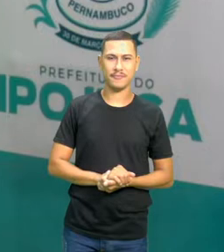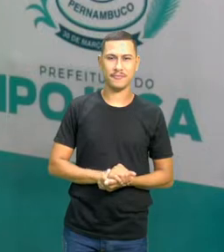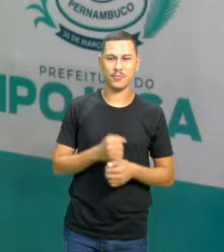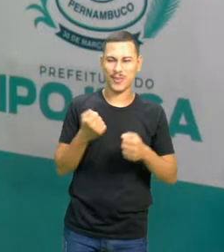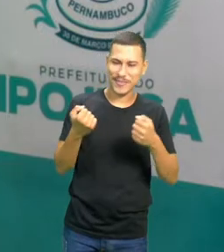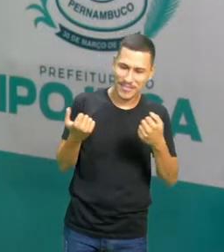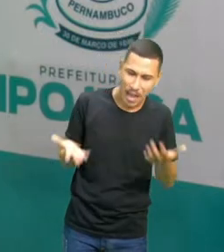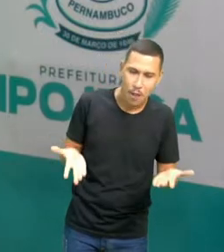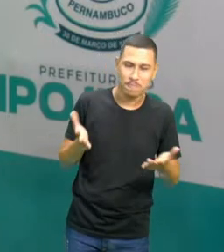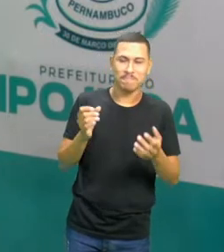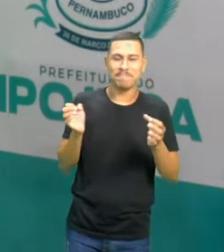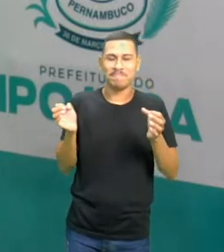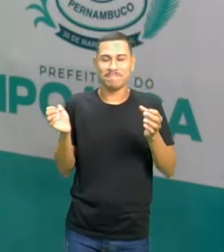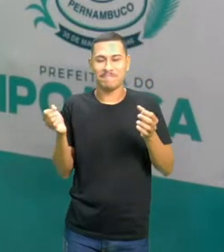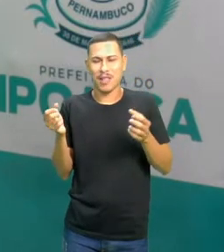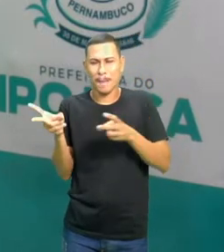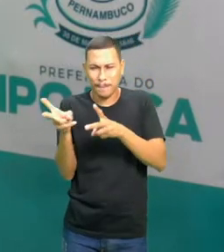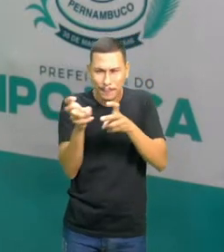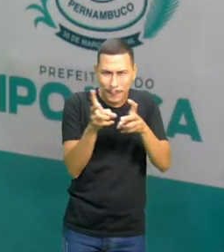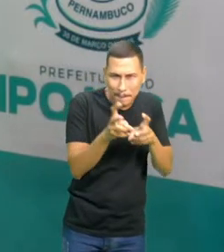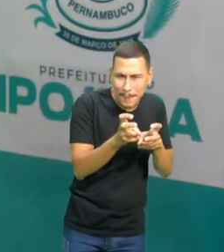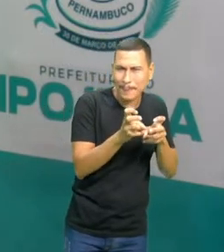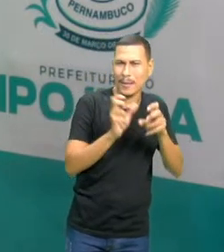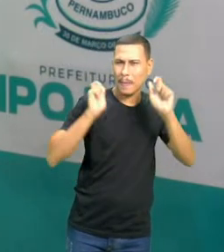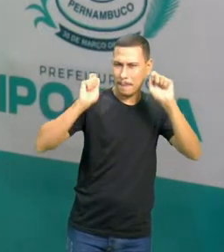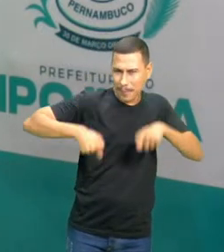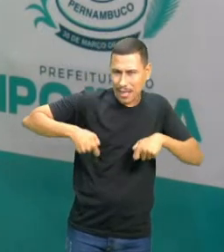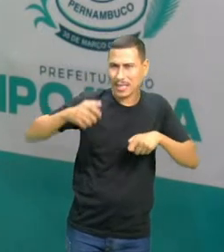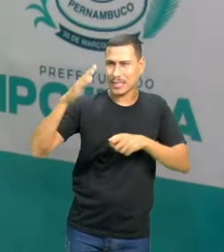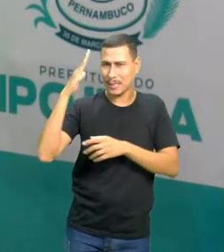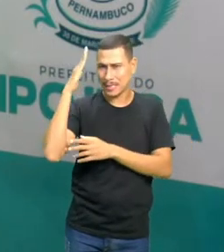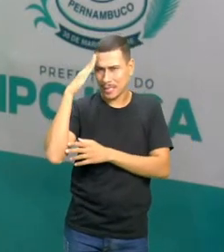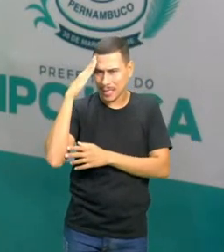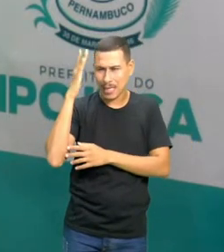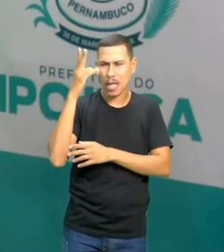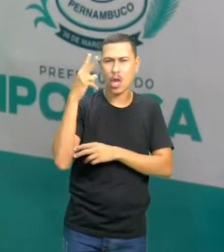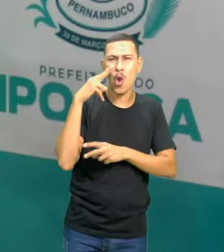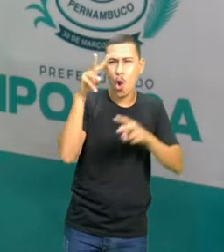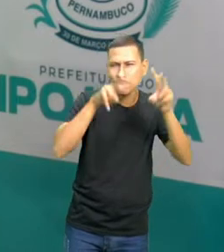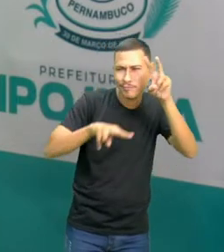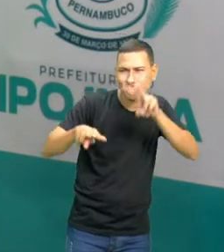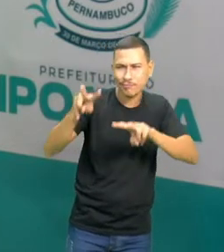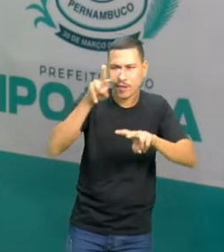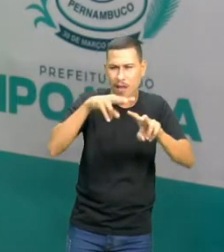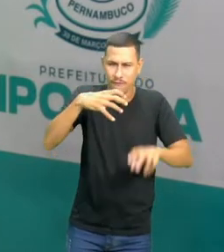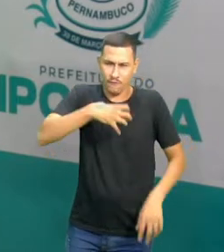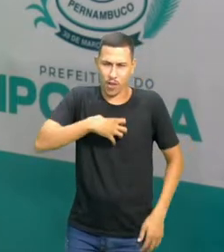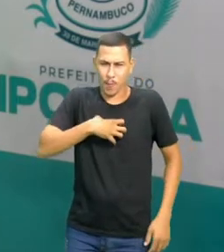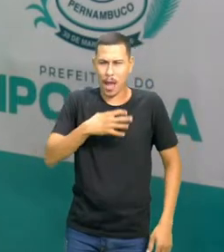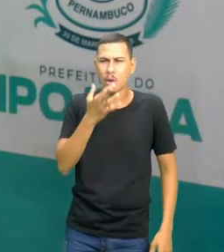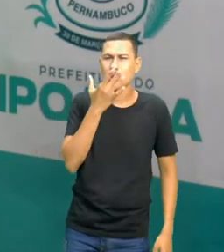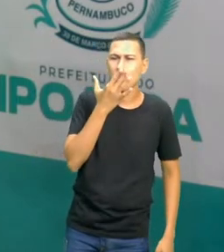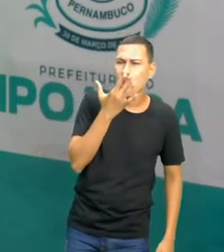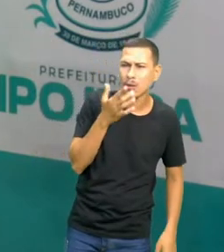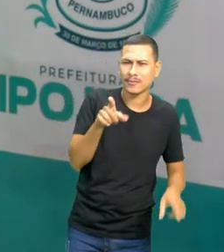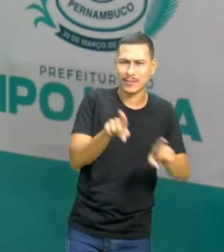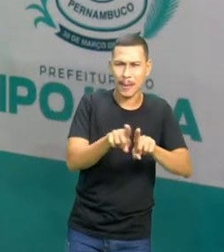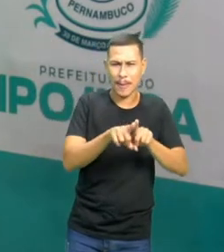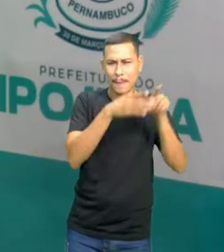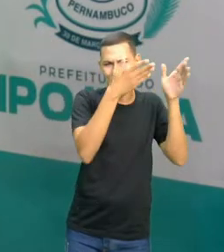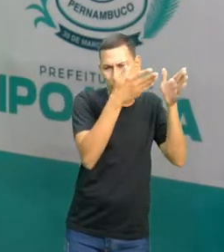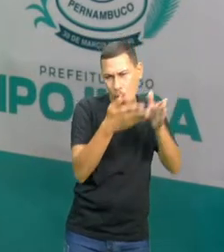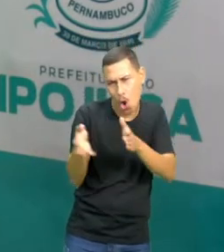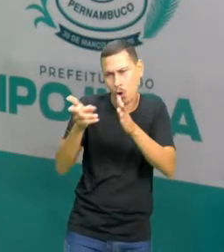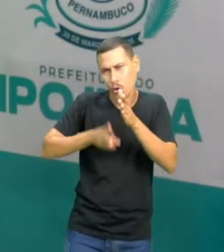Então, pessoal, percebemos que é necessário entender, observar as formas e as cores para dar